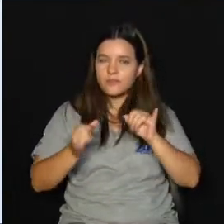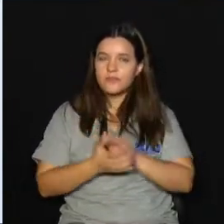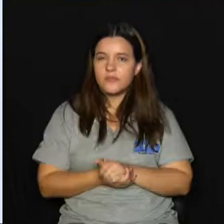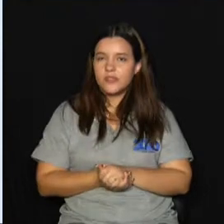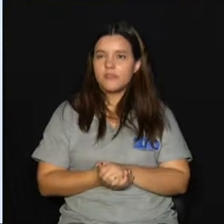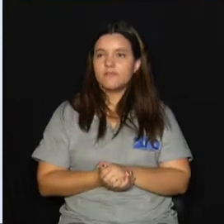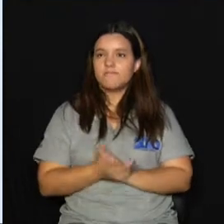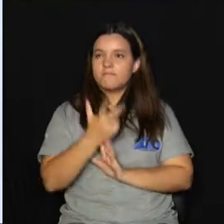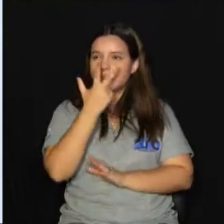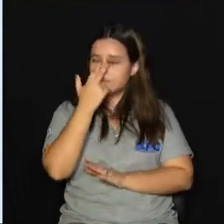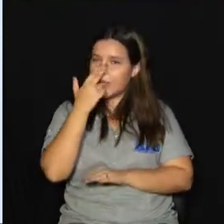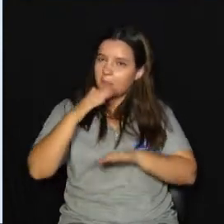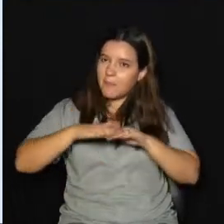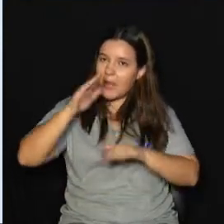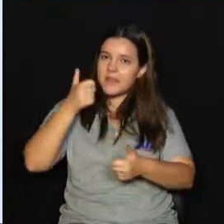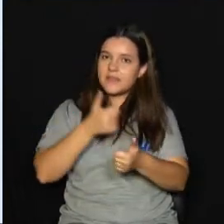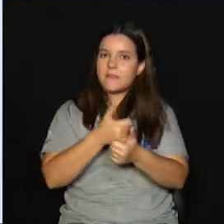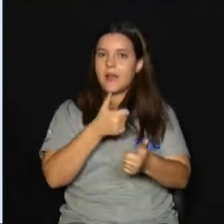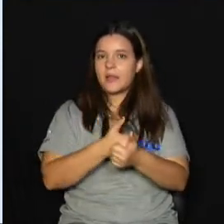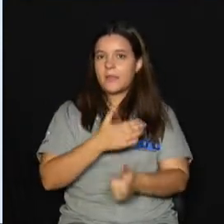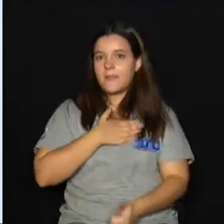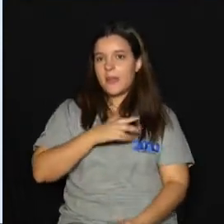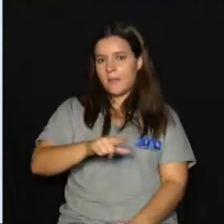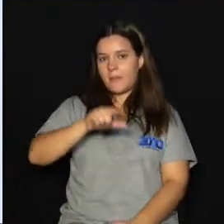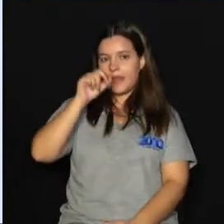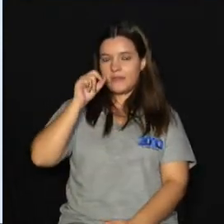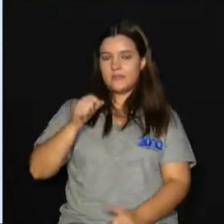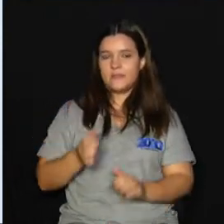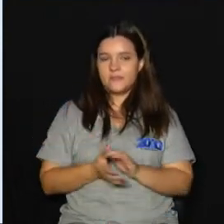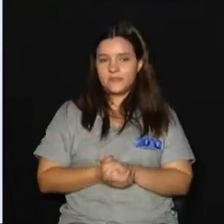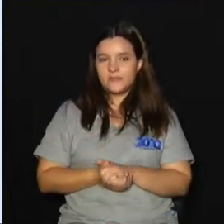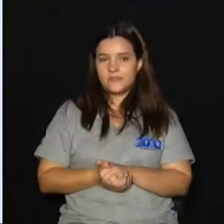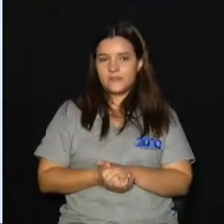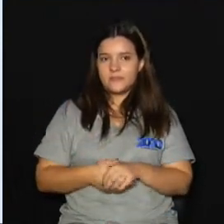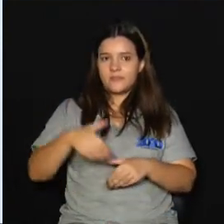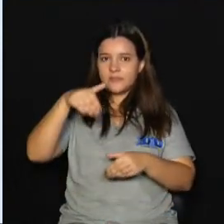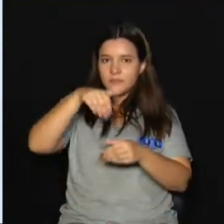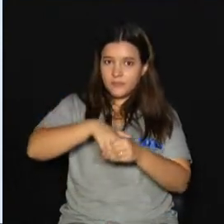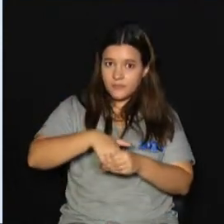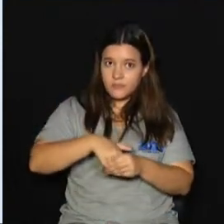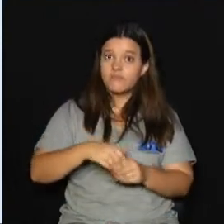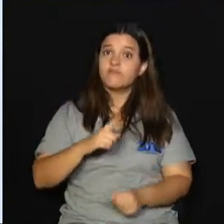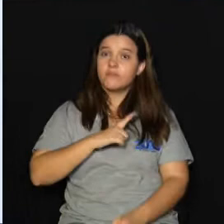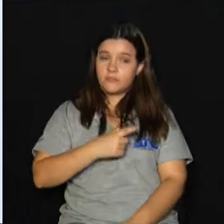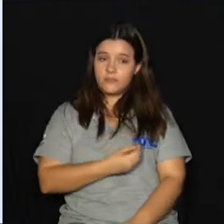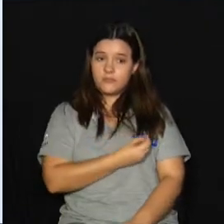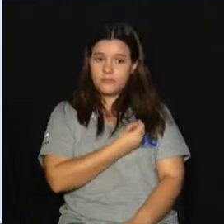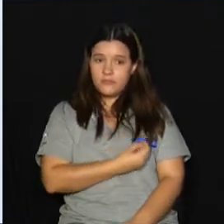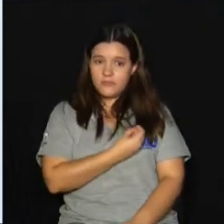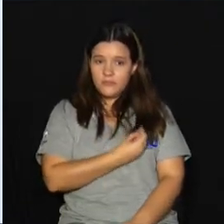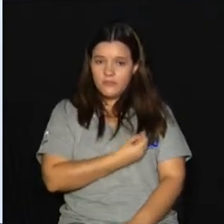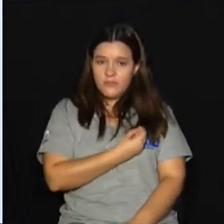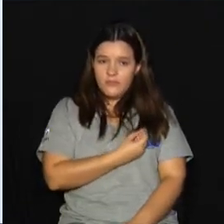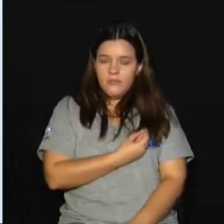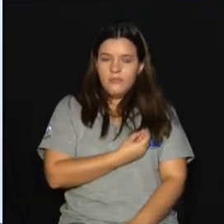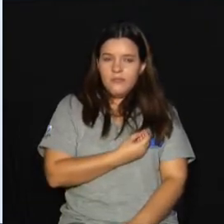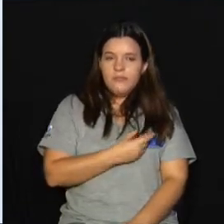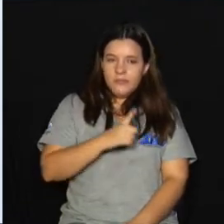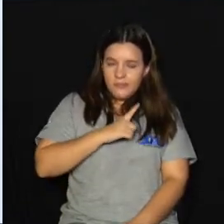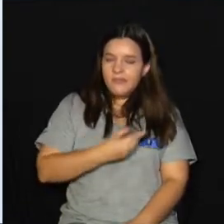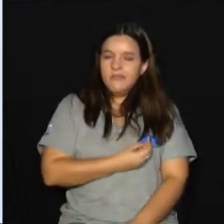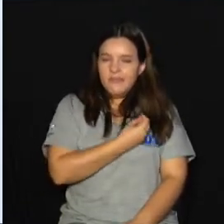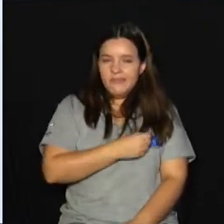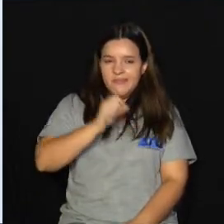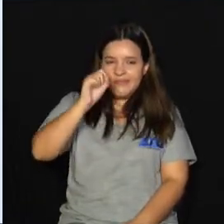aquilo que mais se aproxima das suas preferências. Então, assim, o voto útil, ele existe, não vamos falar que não existe, ele